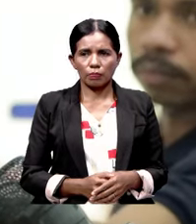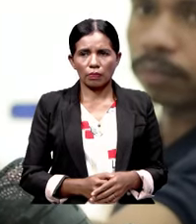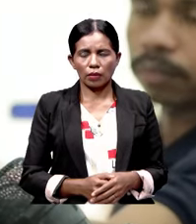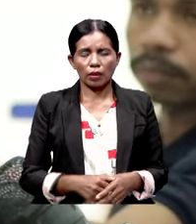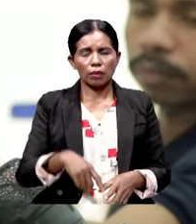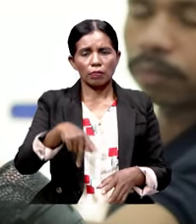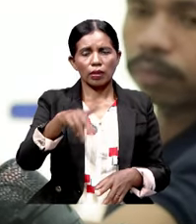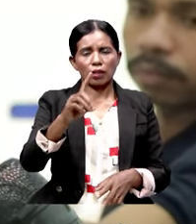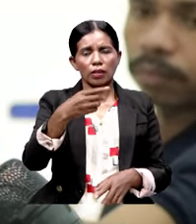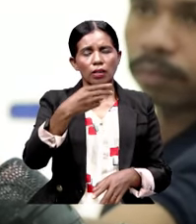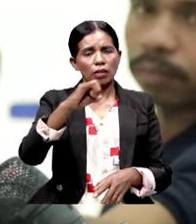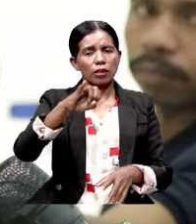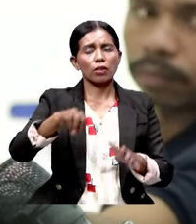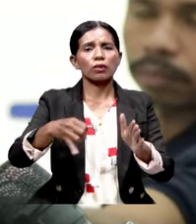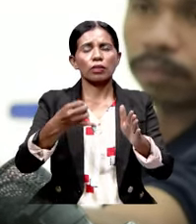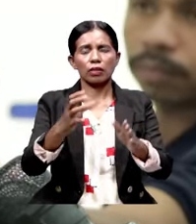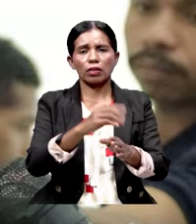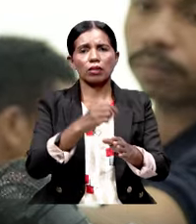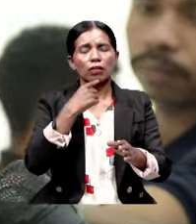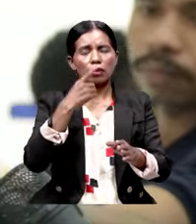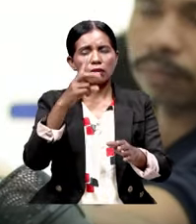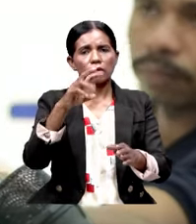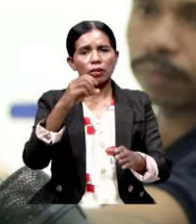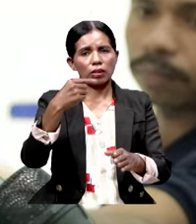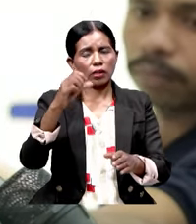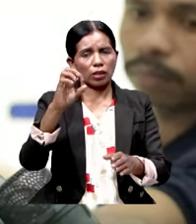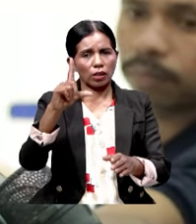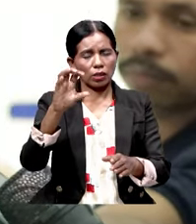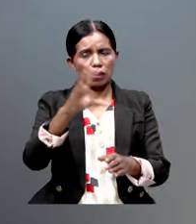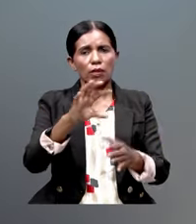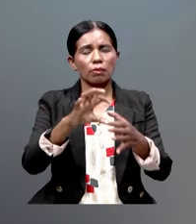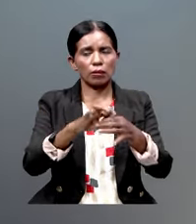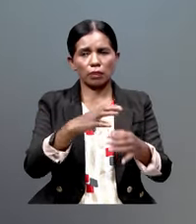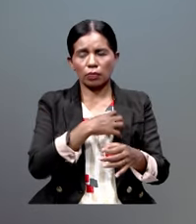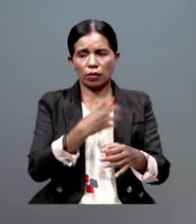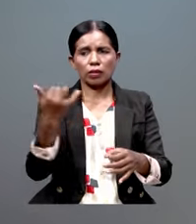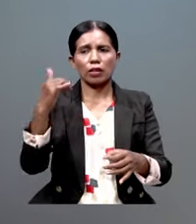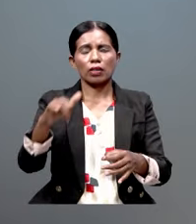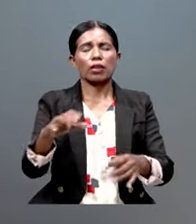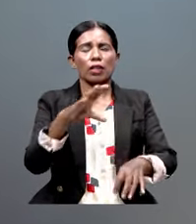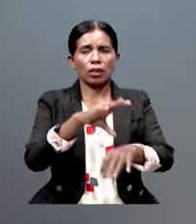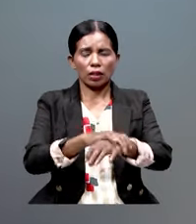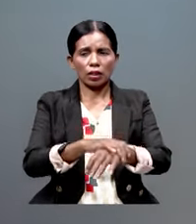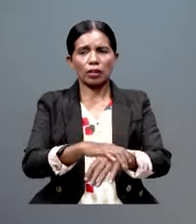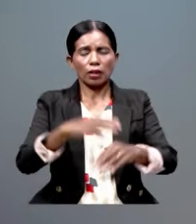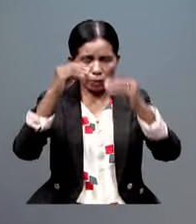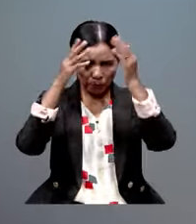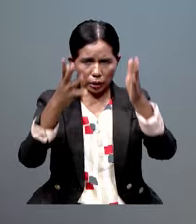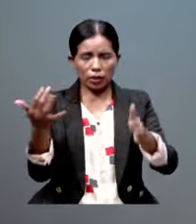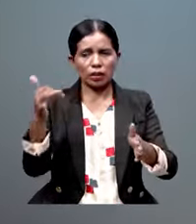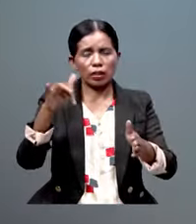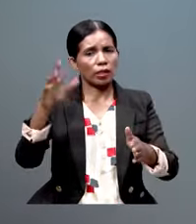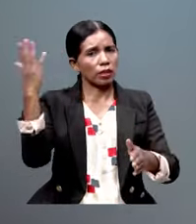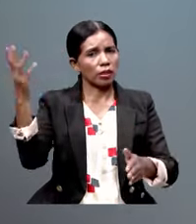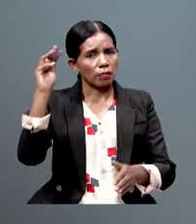Provedor de direitos humanos na Justiça, Virgílio da Silva Guterres Lamucan, considera membro PNTL CIRA nebe halo atuação baação professor contratado CIRA e o